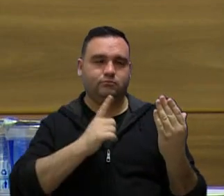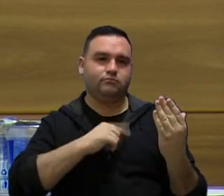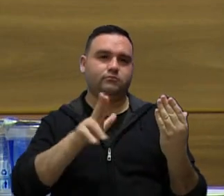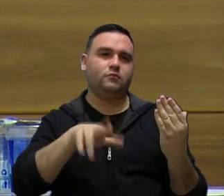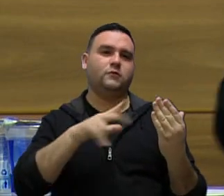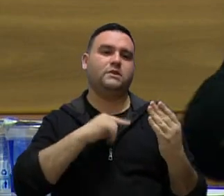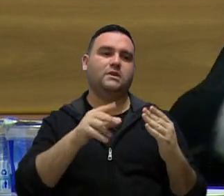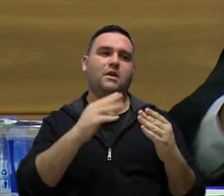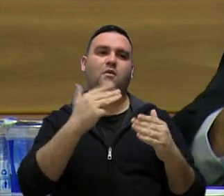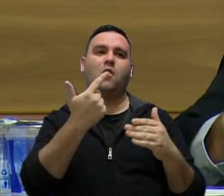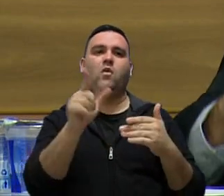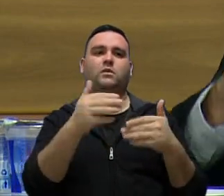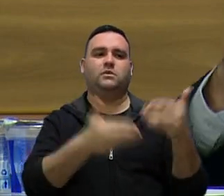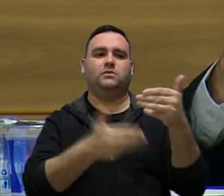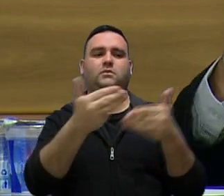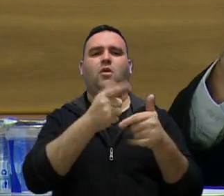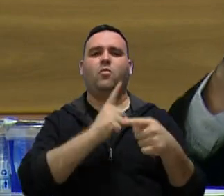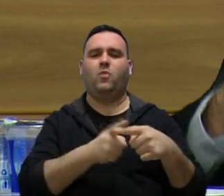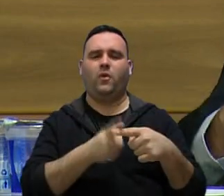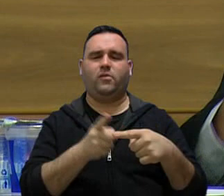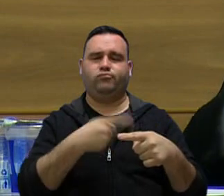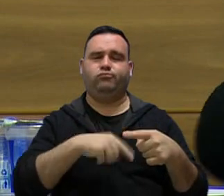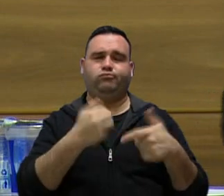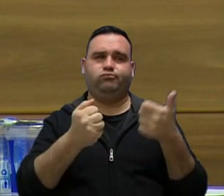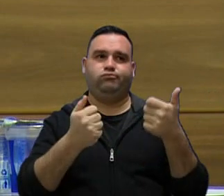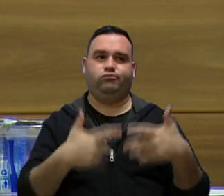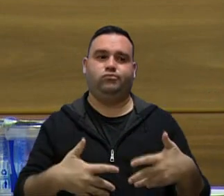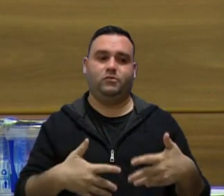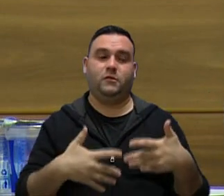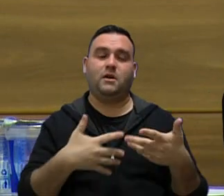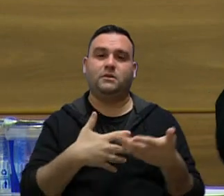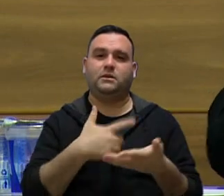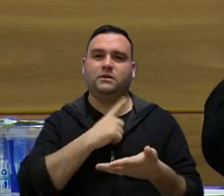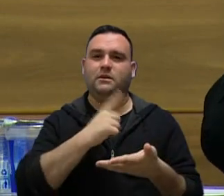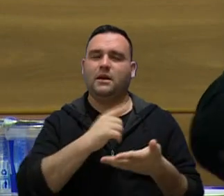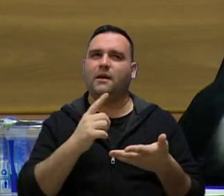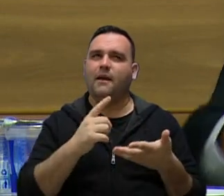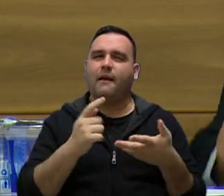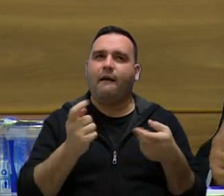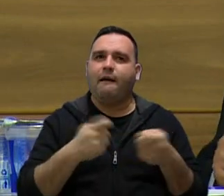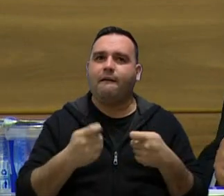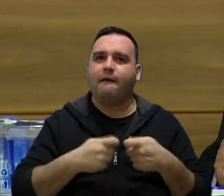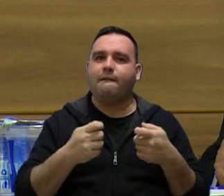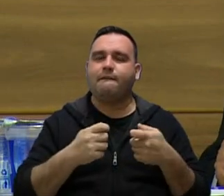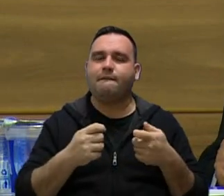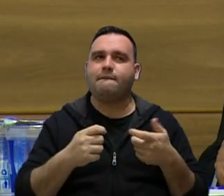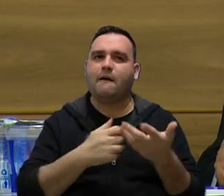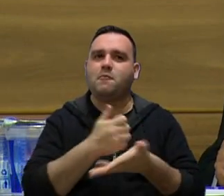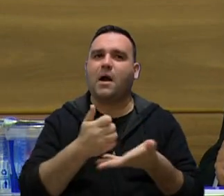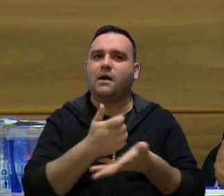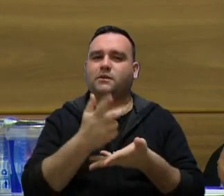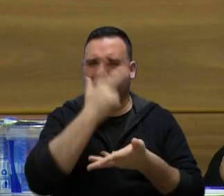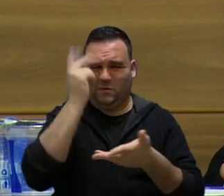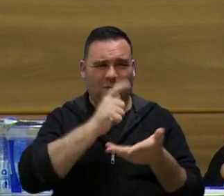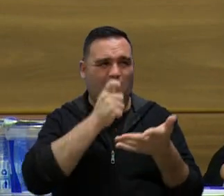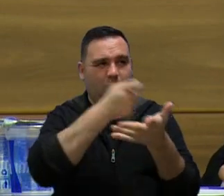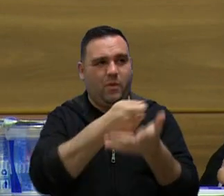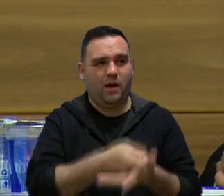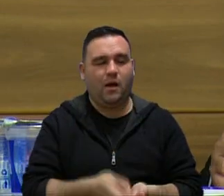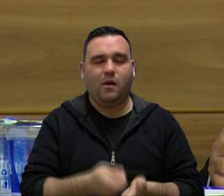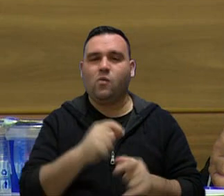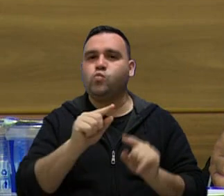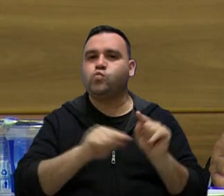na folha seguinte inclusive para dar uma base da da questão da do gasto com pessoal